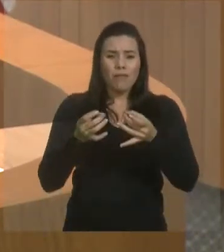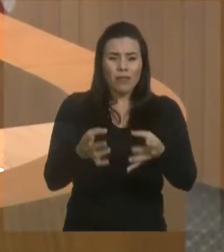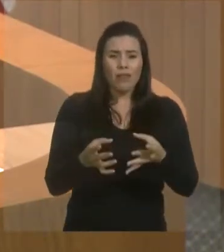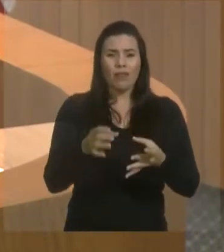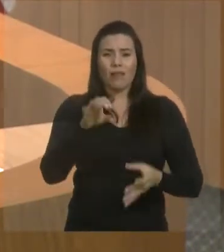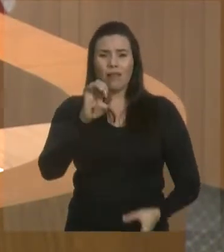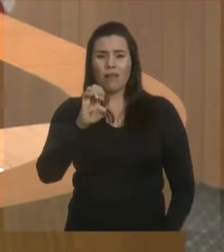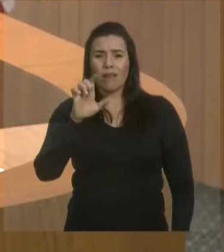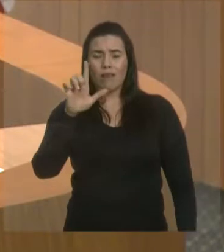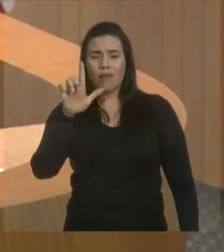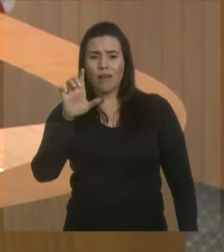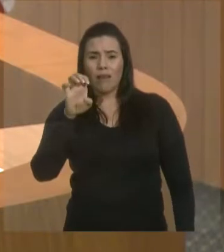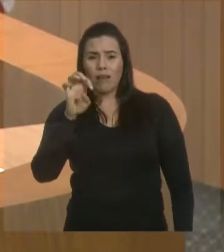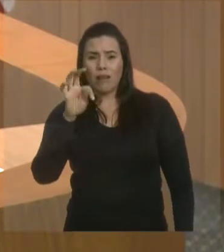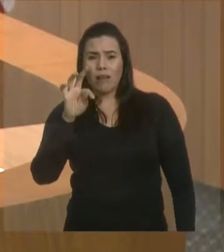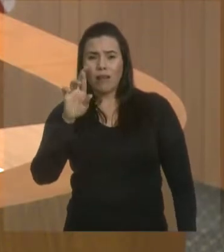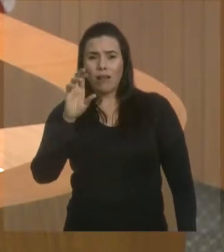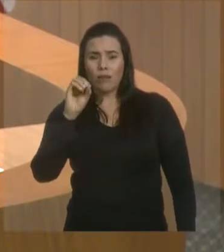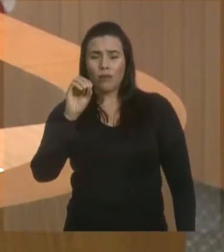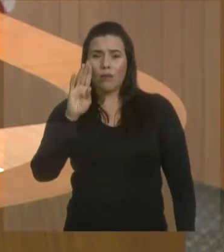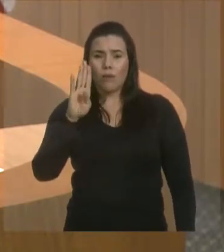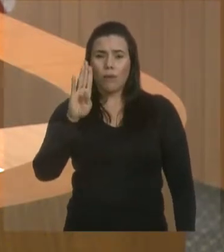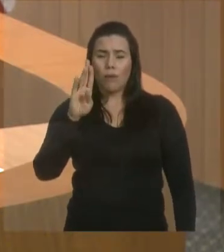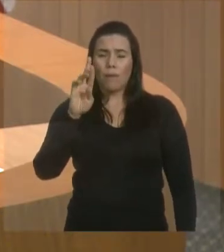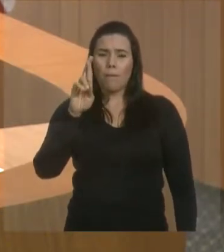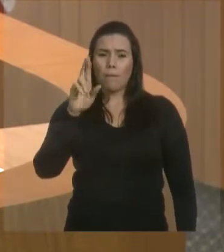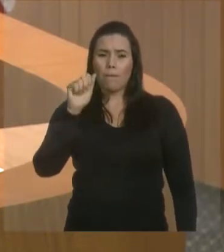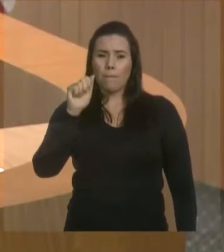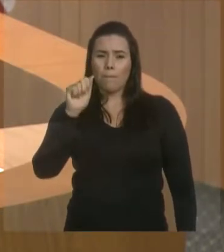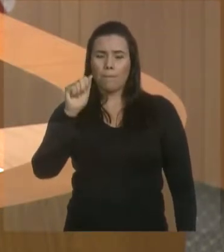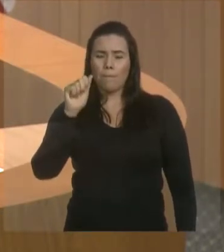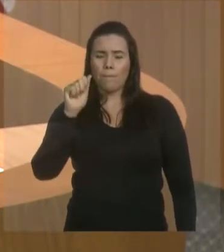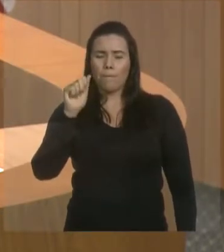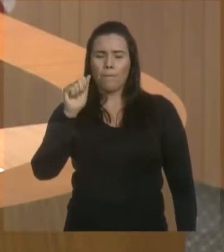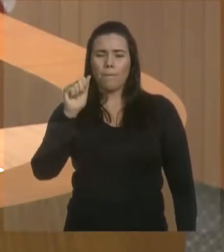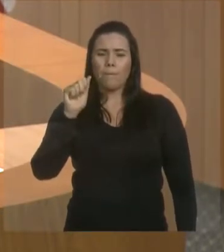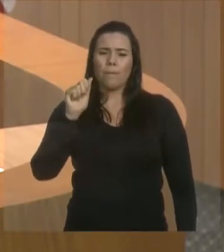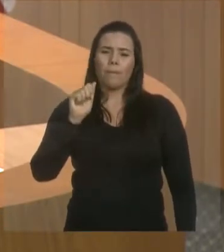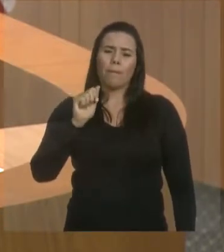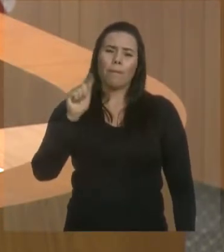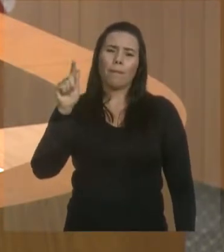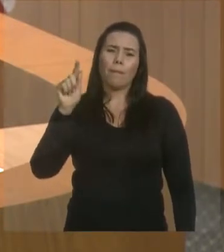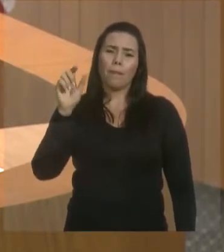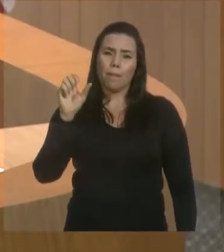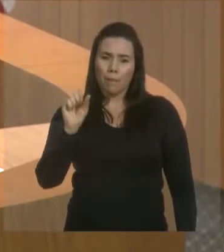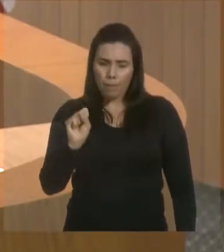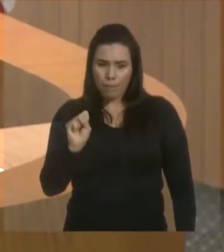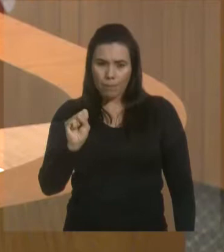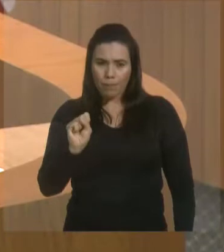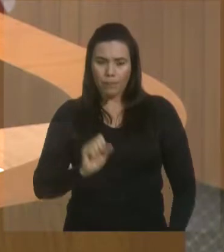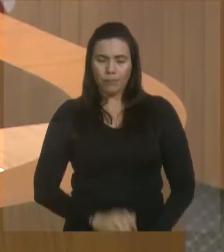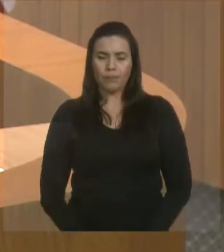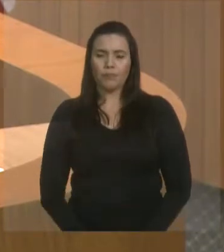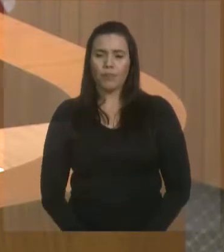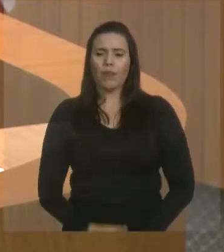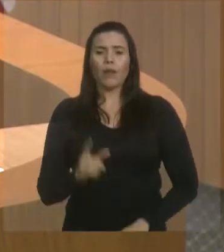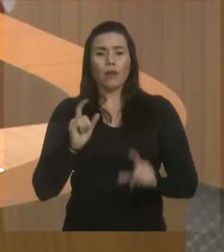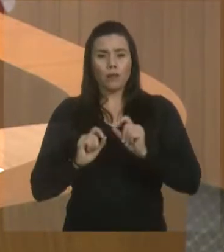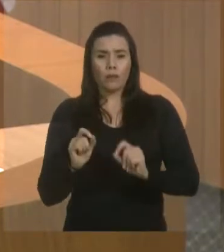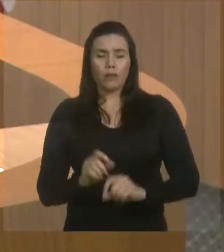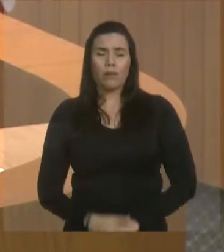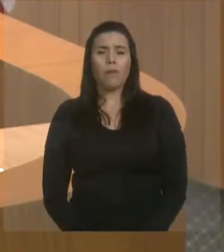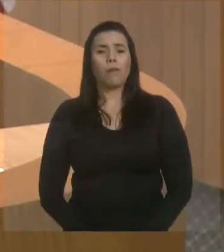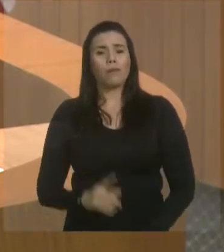a Eletronorte, mas sim de uma soberania nacional, de termos uma indústria de base de grande importância